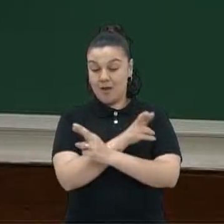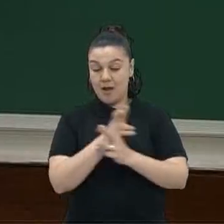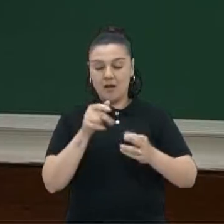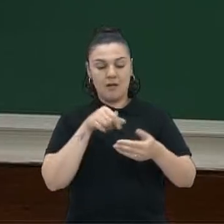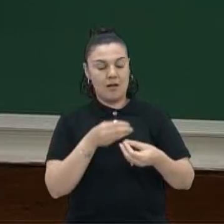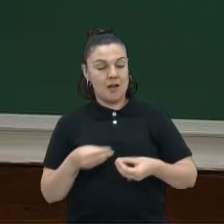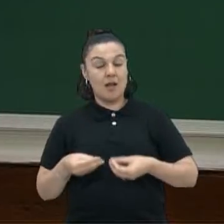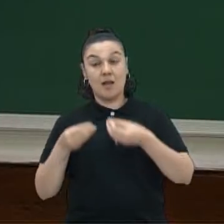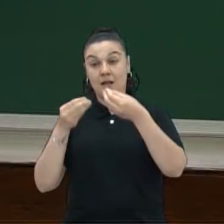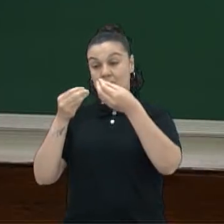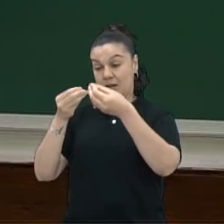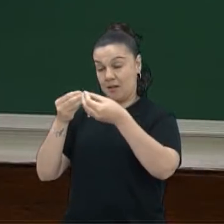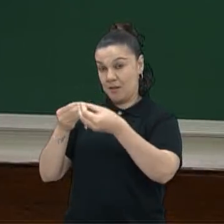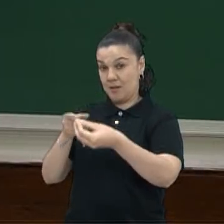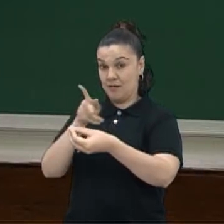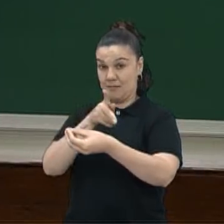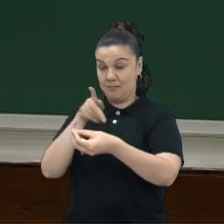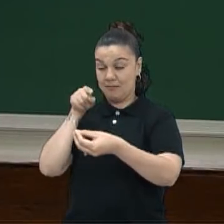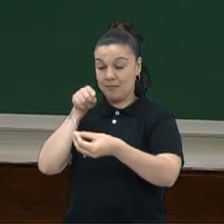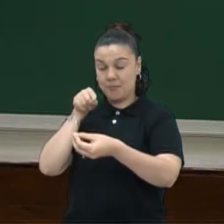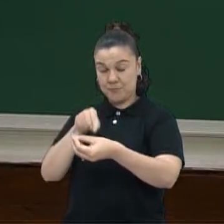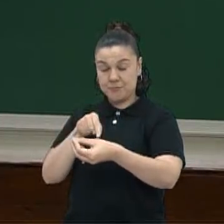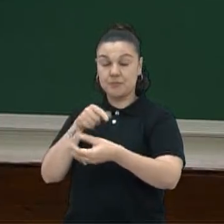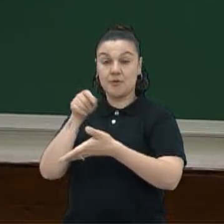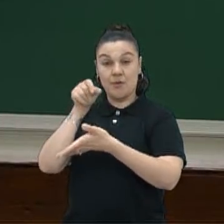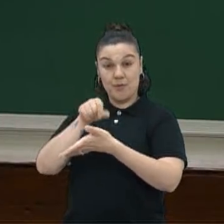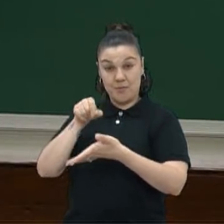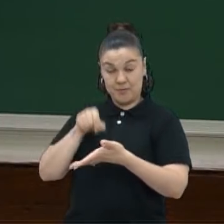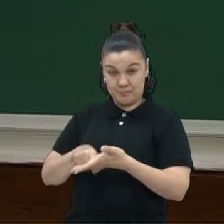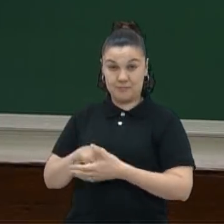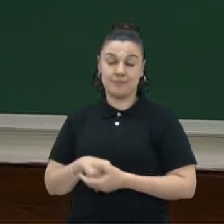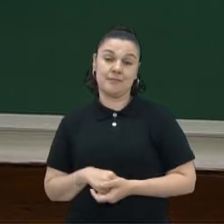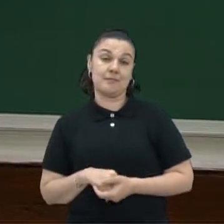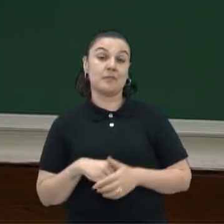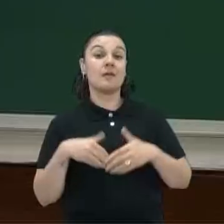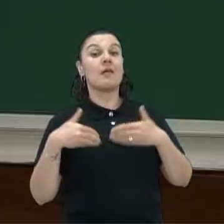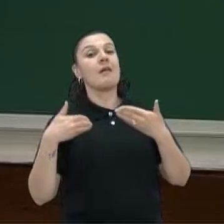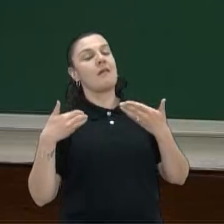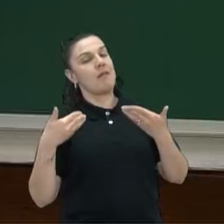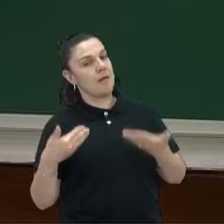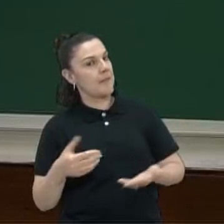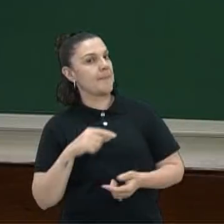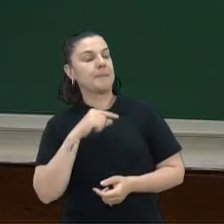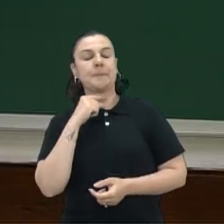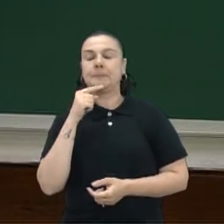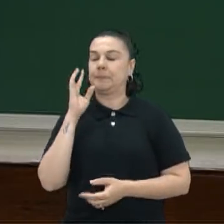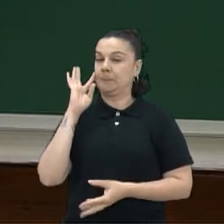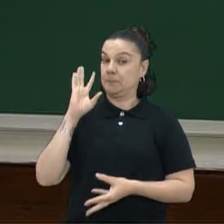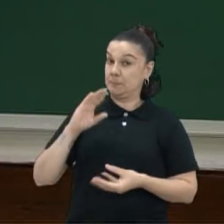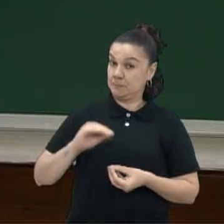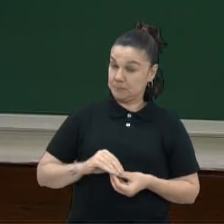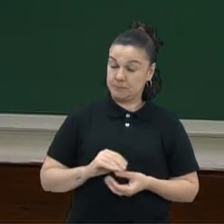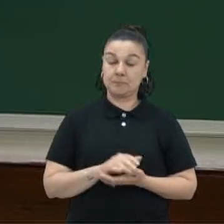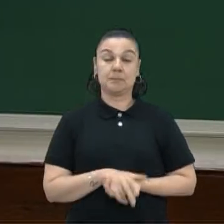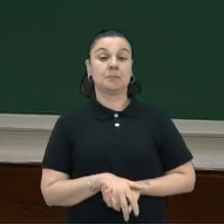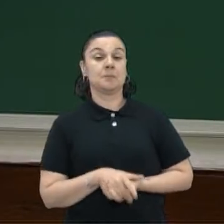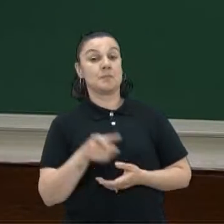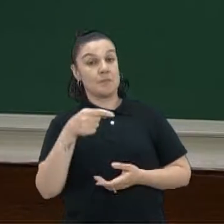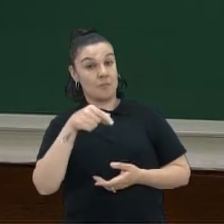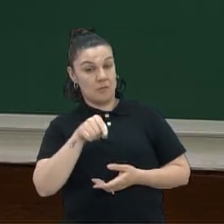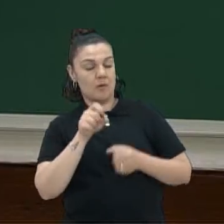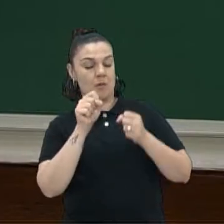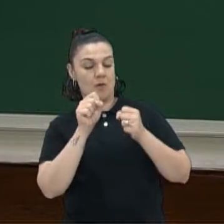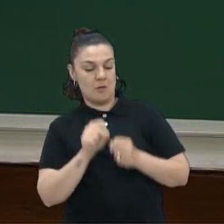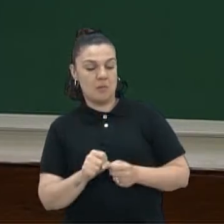deve levar de volta para a escola para que o seu professor corrija. E aí, se você não está entendendo o conteúdo, você